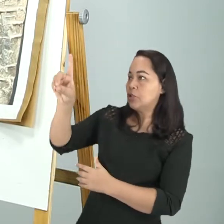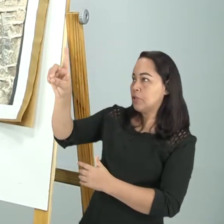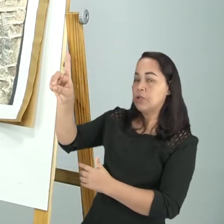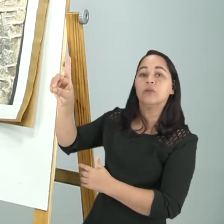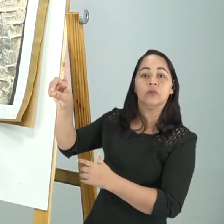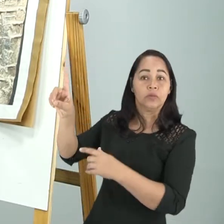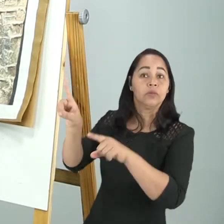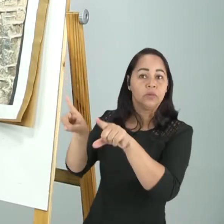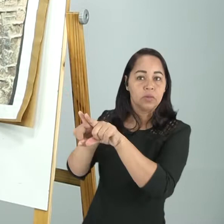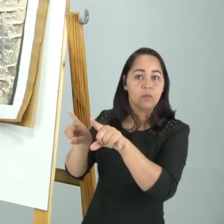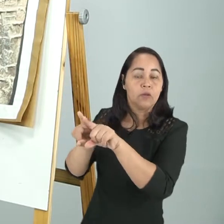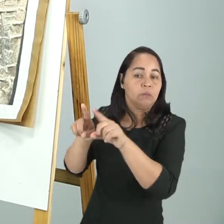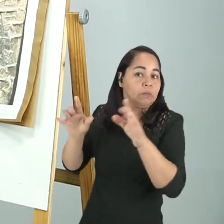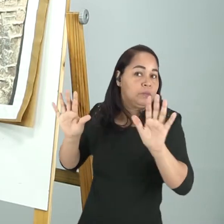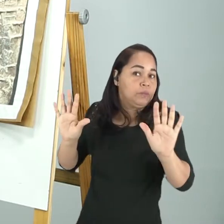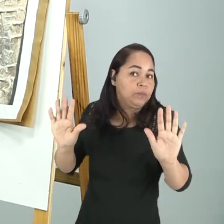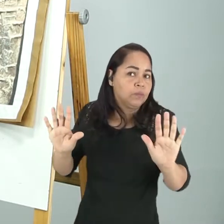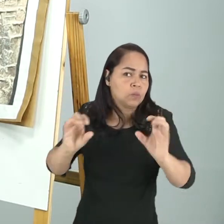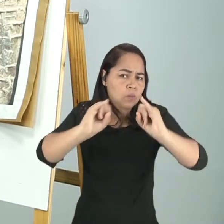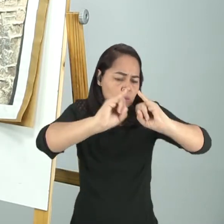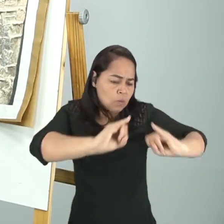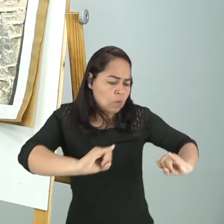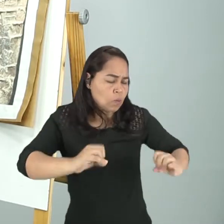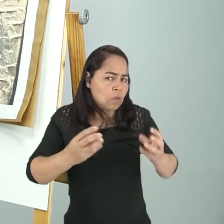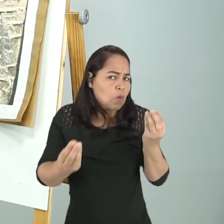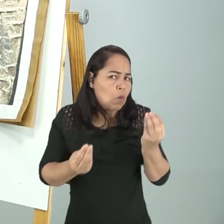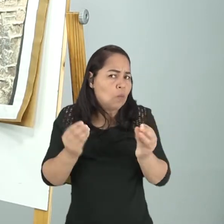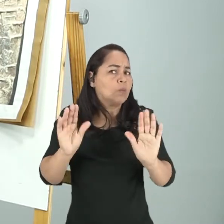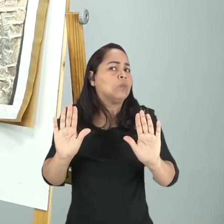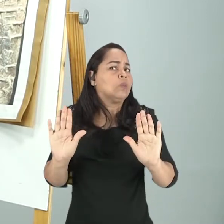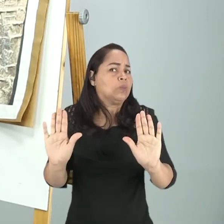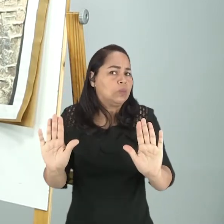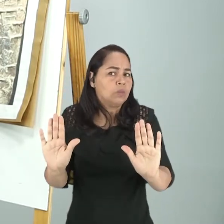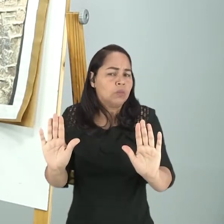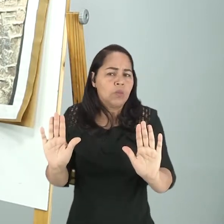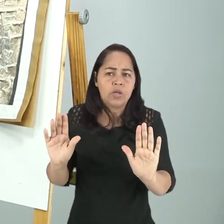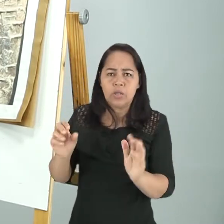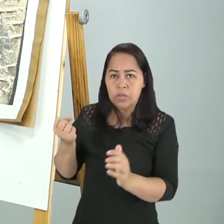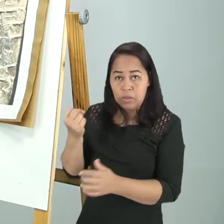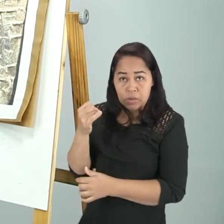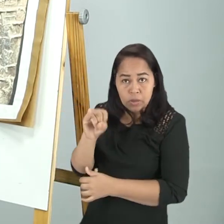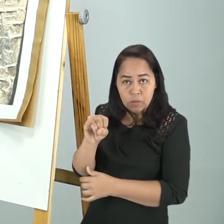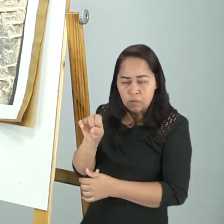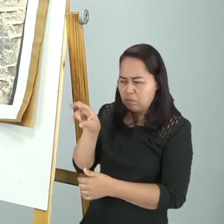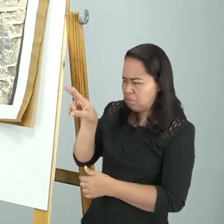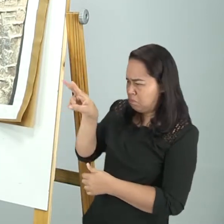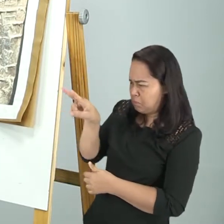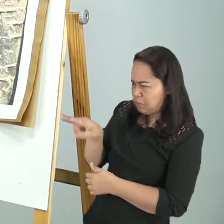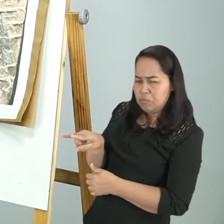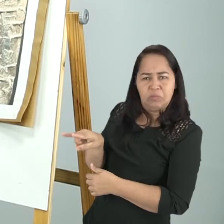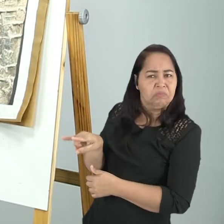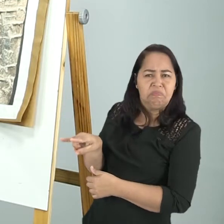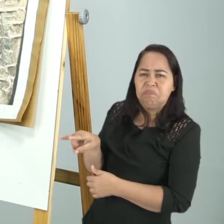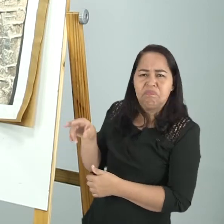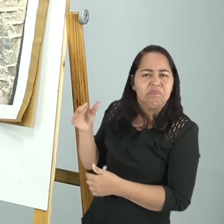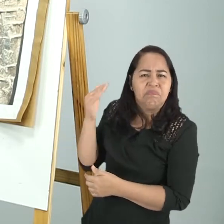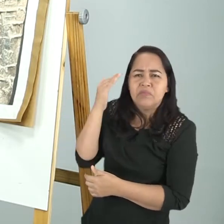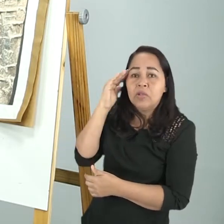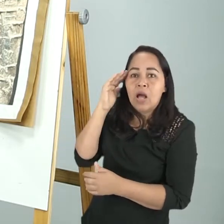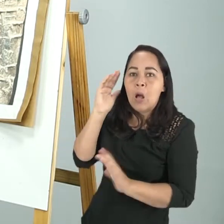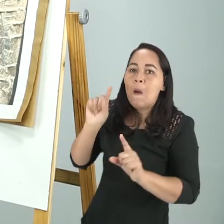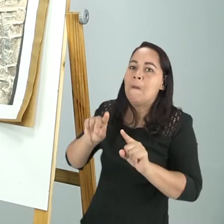hoje pegar isso daqui, eu não consigo entender. Você também não consegue entender. Mas